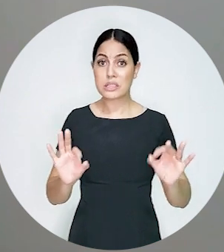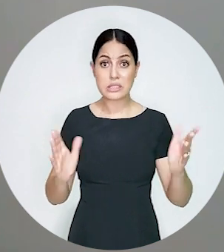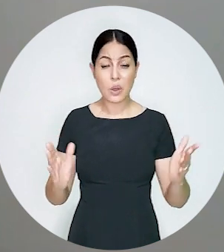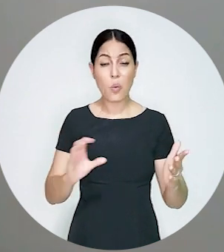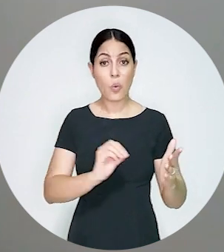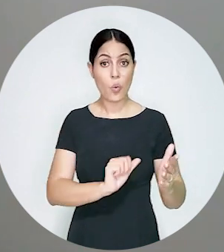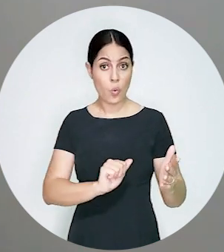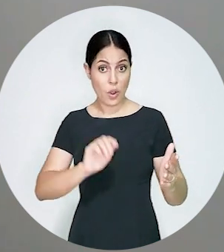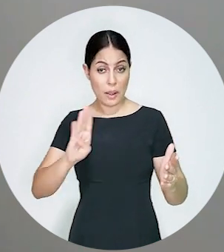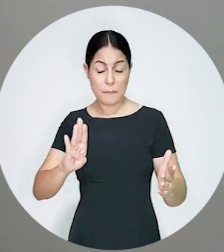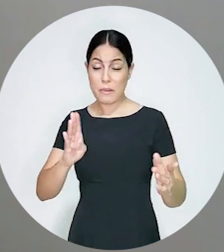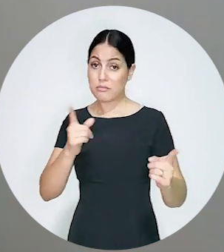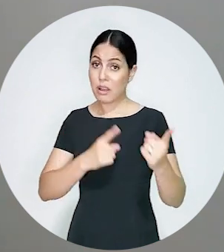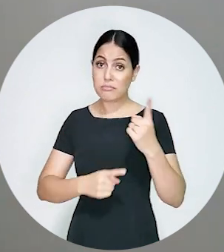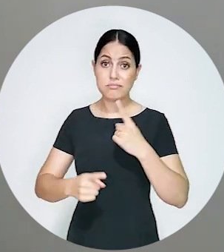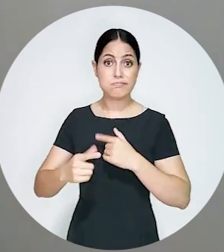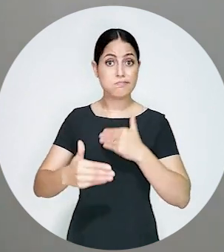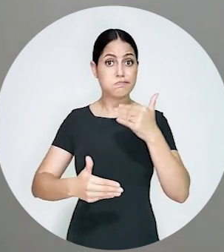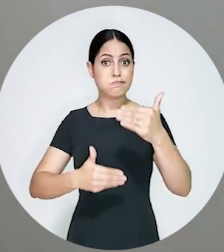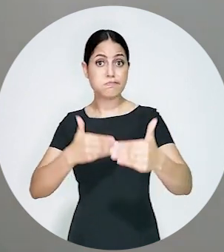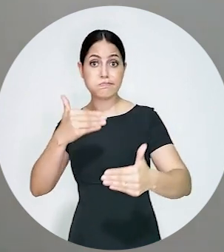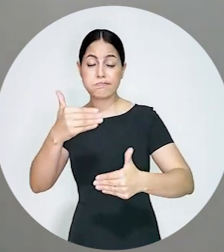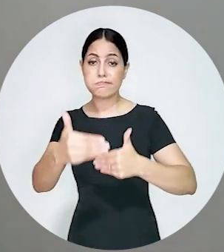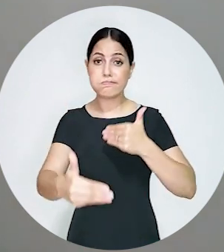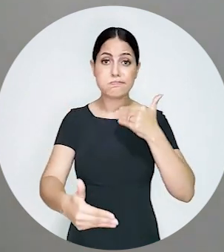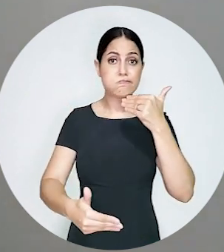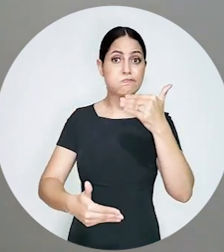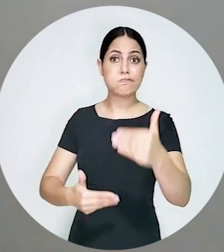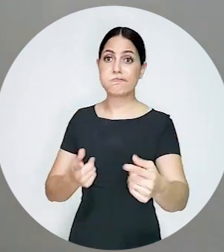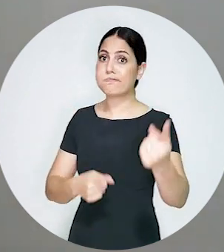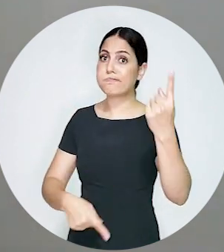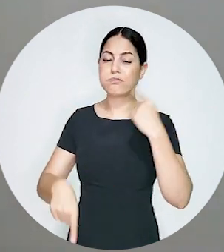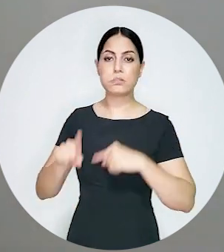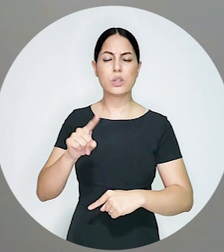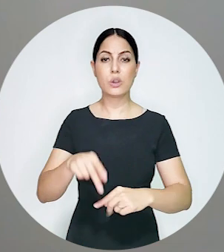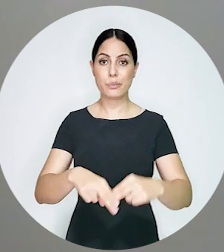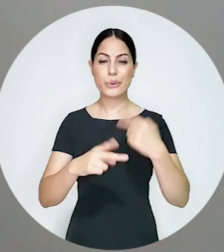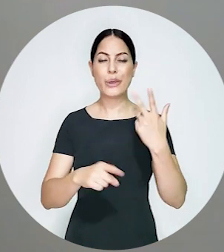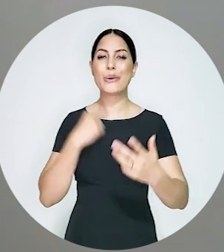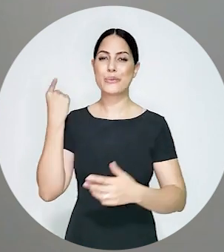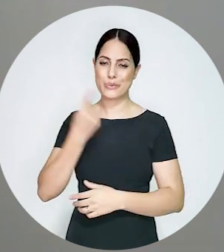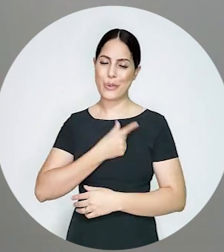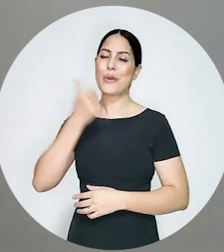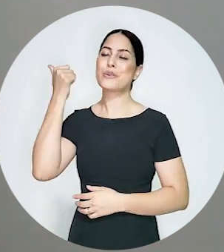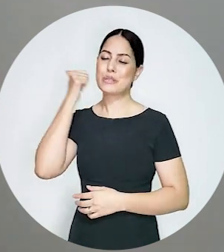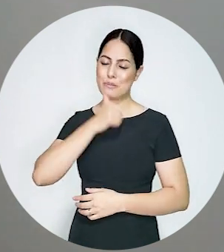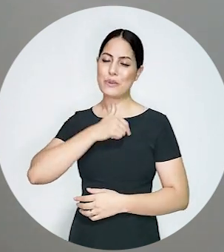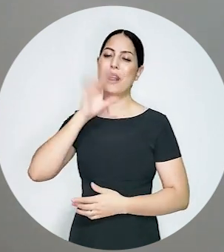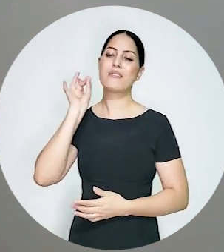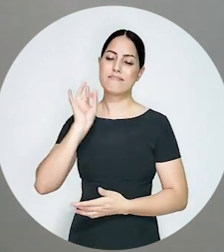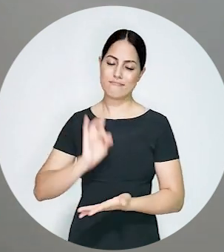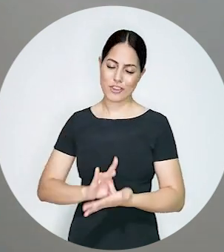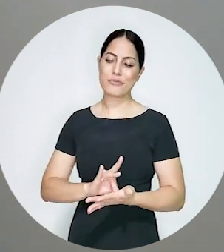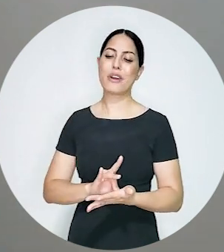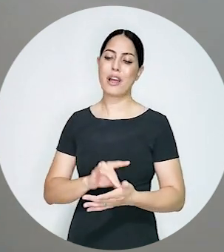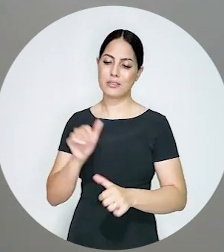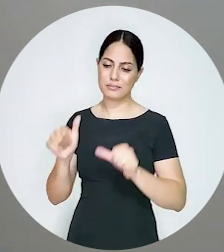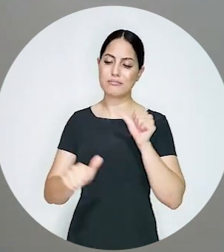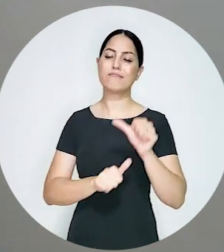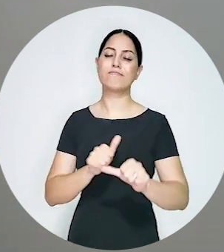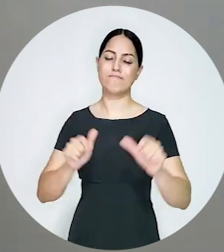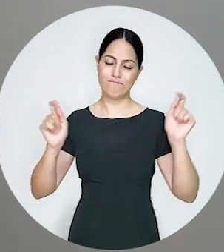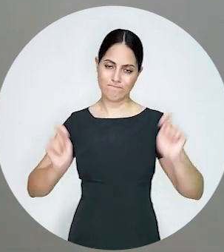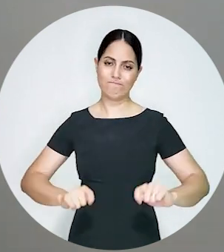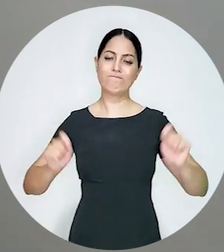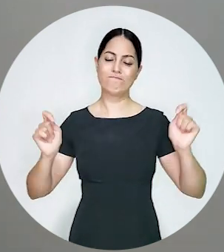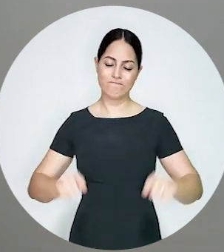processo eleitoral da Ordem, dá um passo ou alguns passos adiante nesta possibilidade, então, que nós